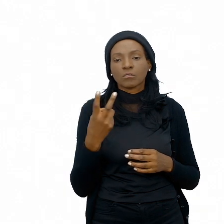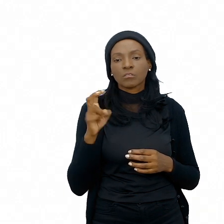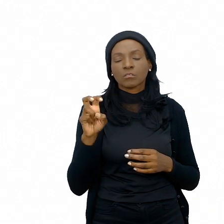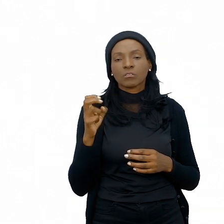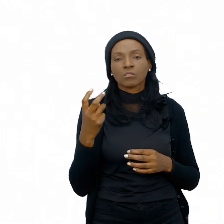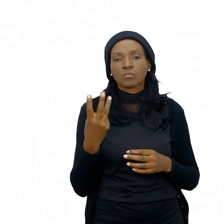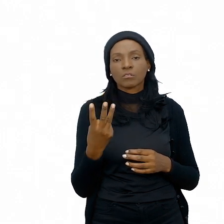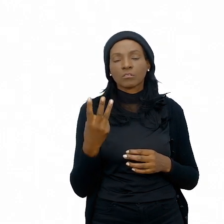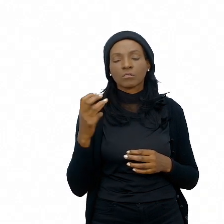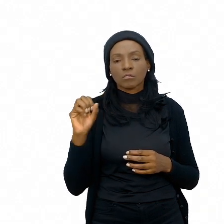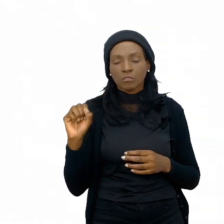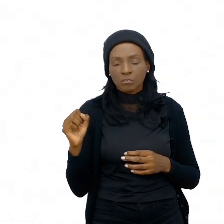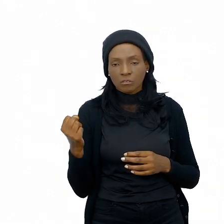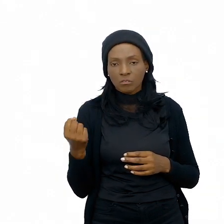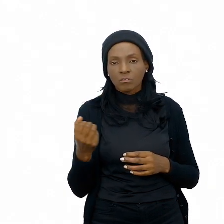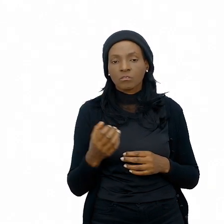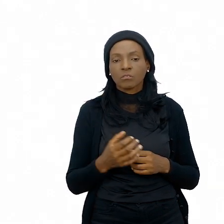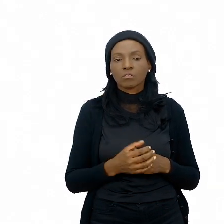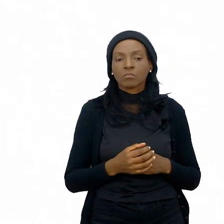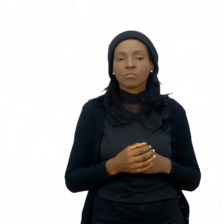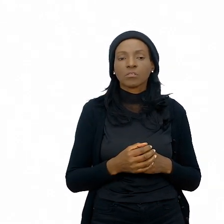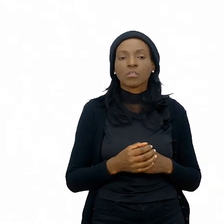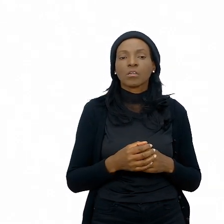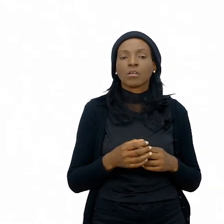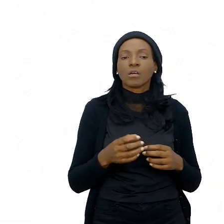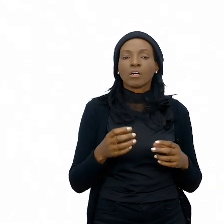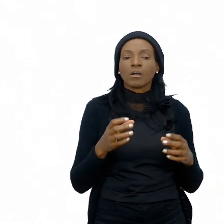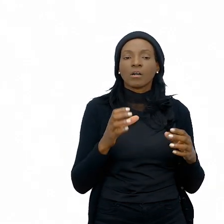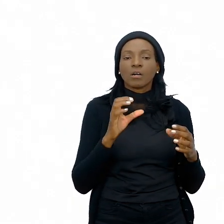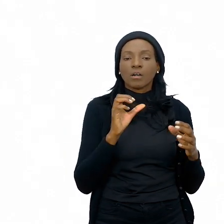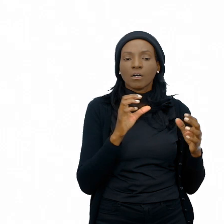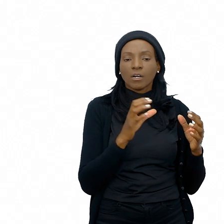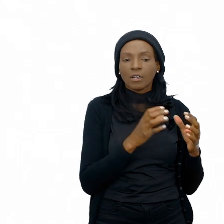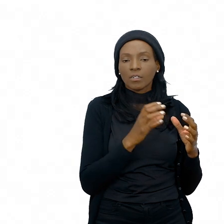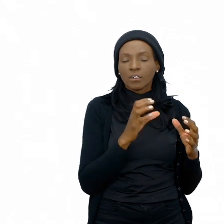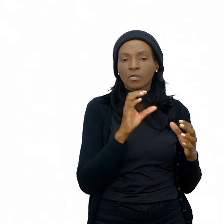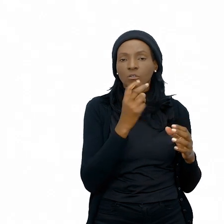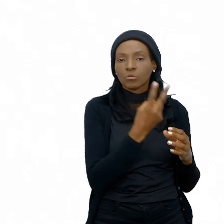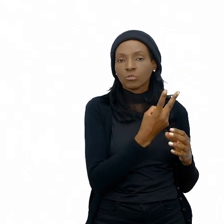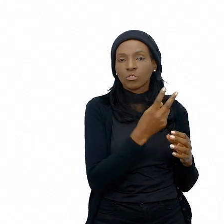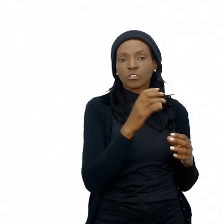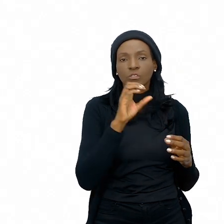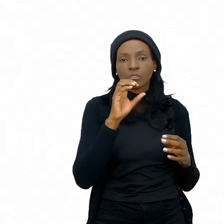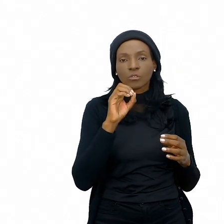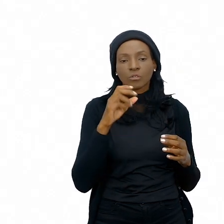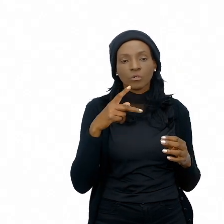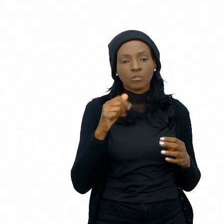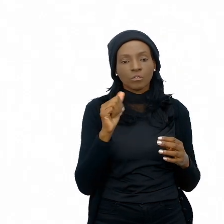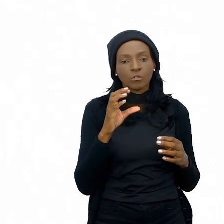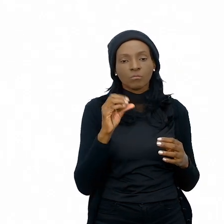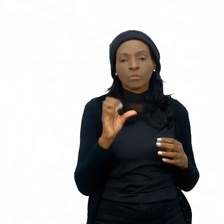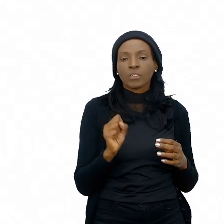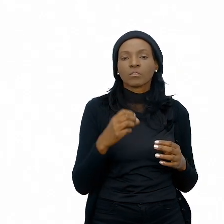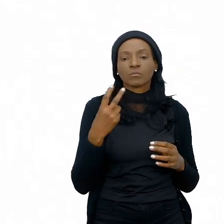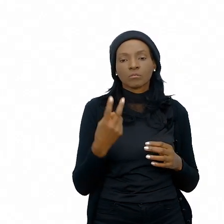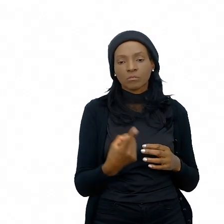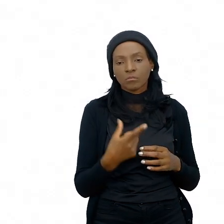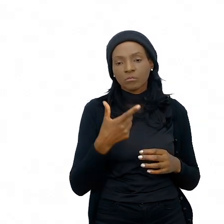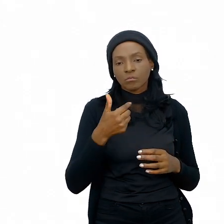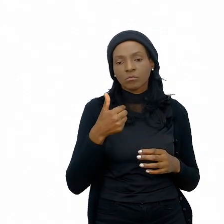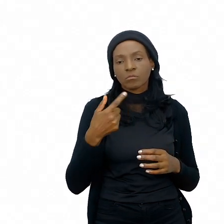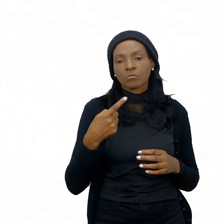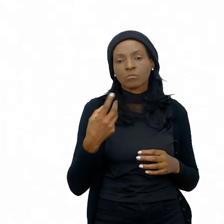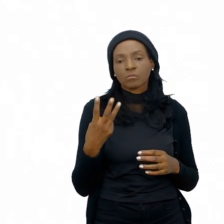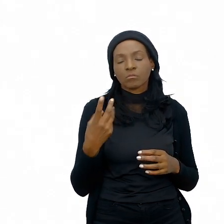25, 38. A categoria de números opacos: 12, 13, 200, 500, como eu